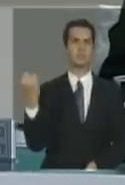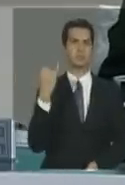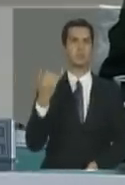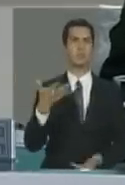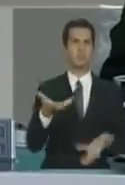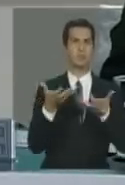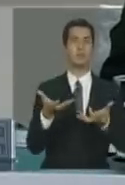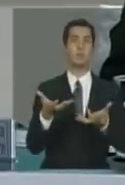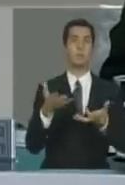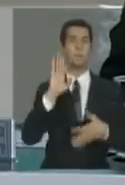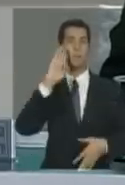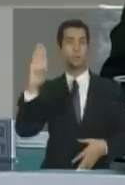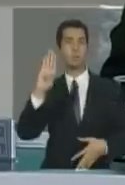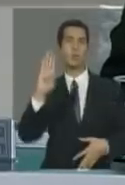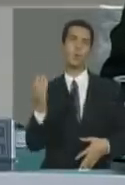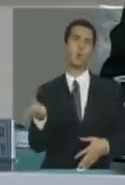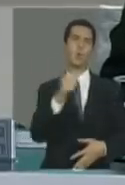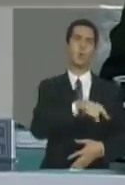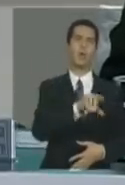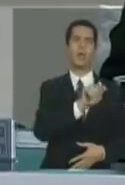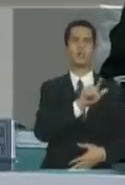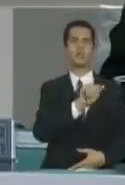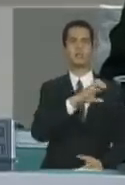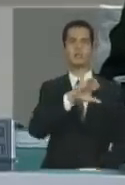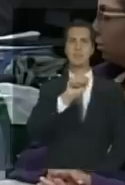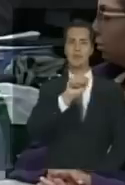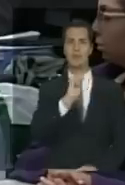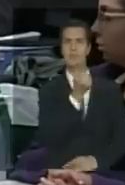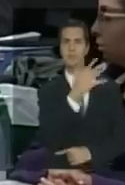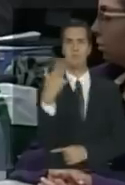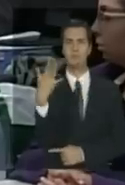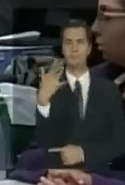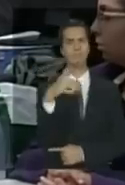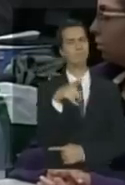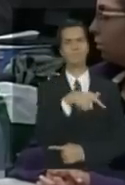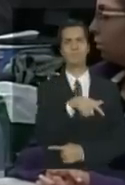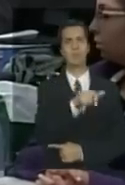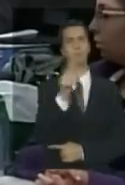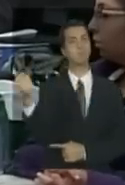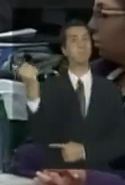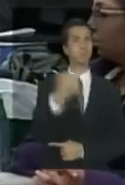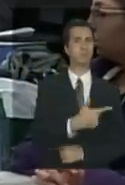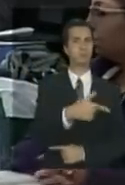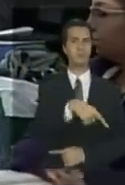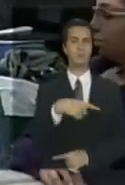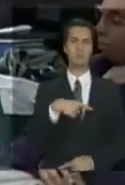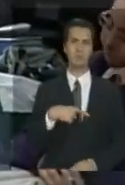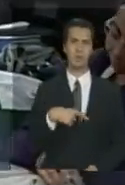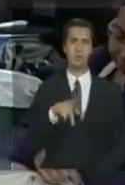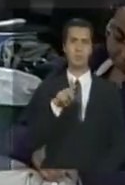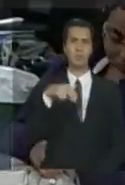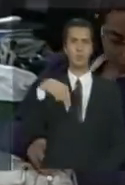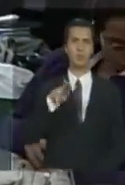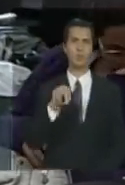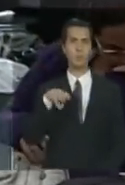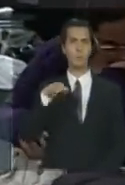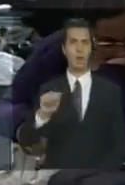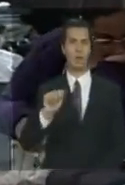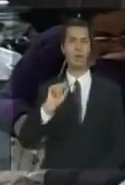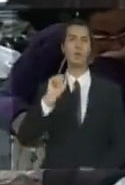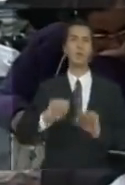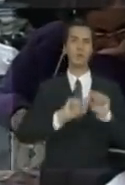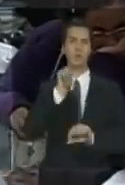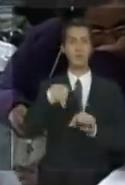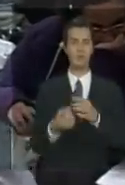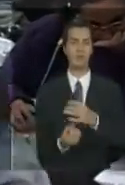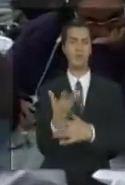Meio Ambiente, exclusivamente. Está se buscando um caminho de fortalecimento do PNUMA, que leve a um organismo internacional,